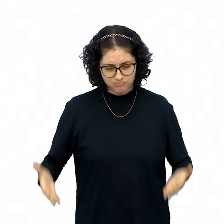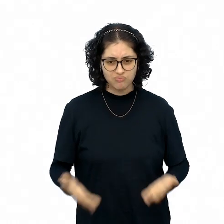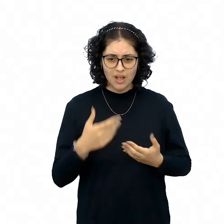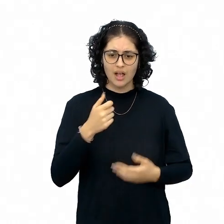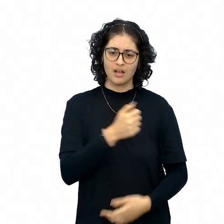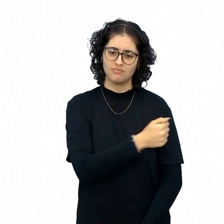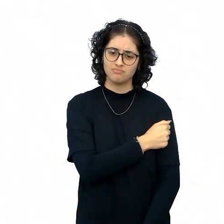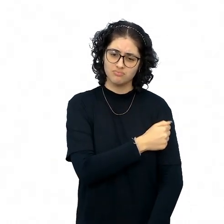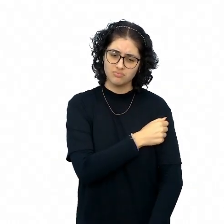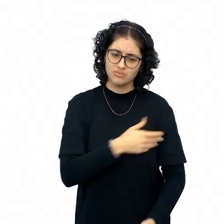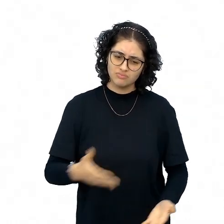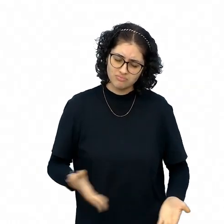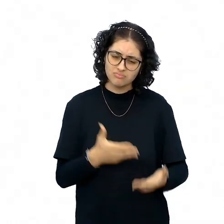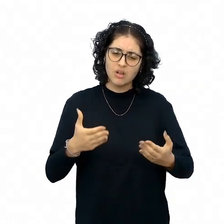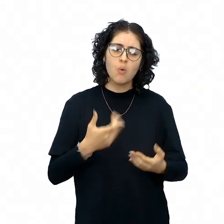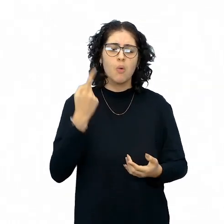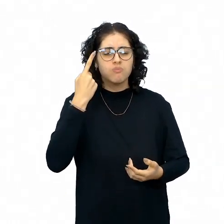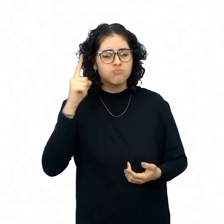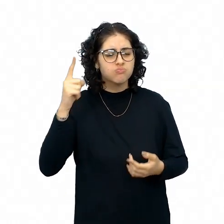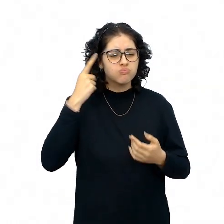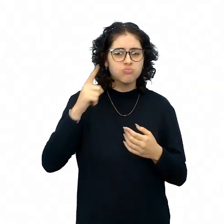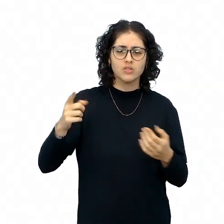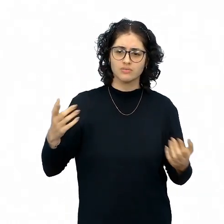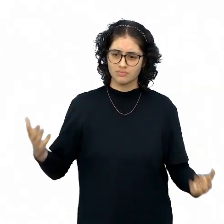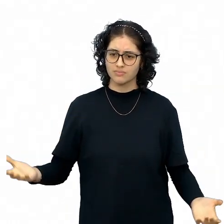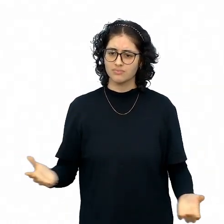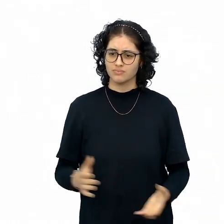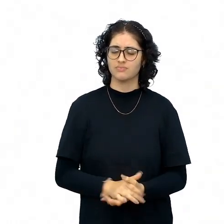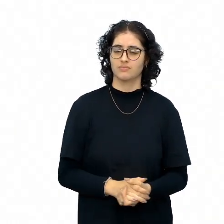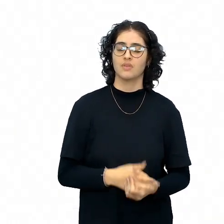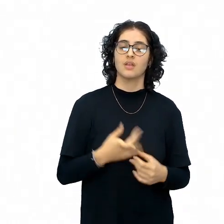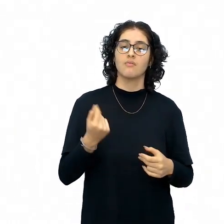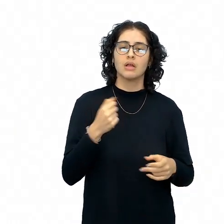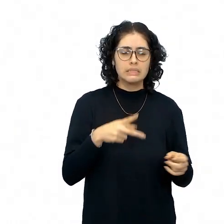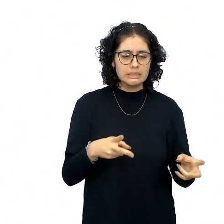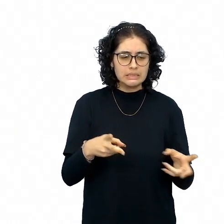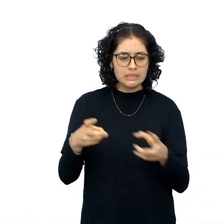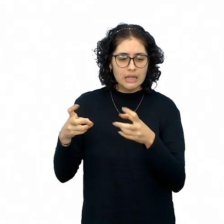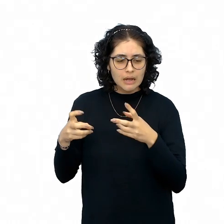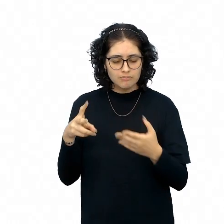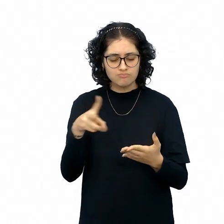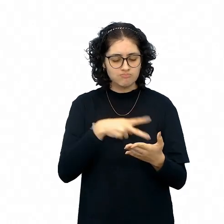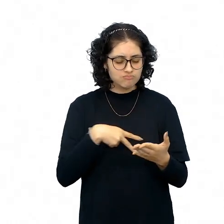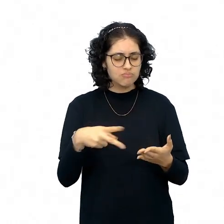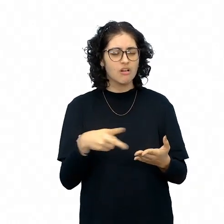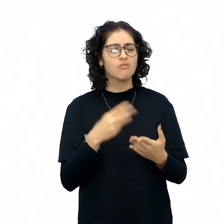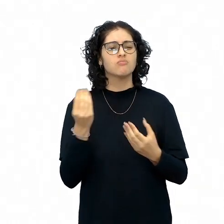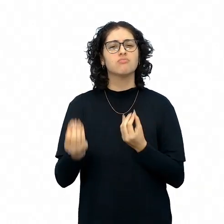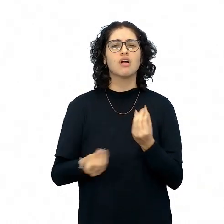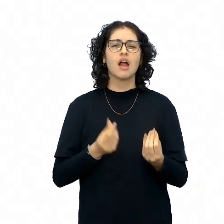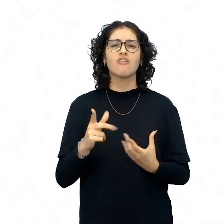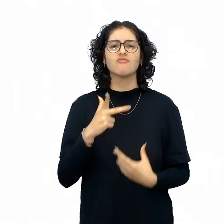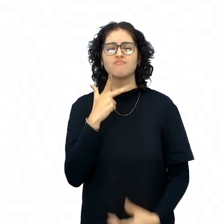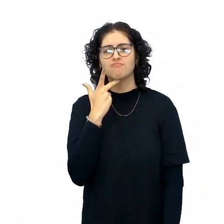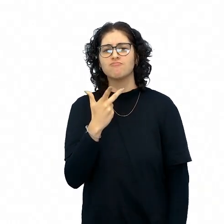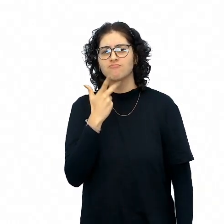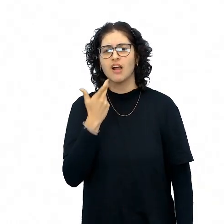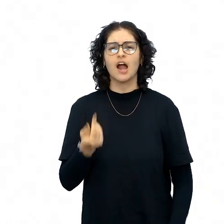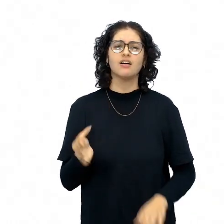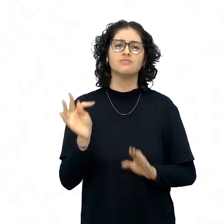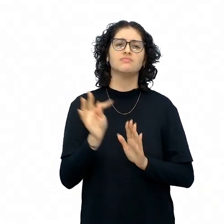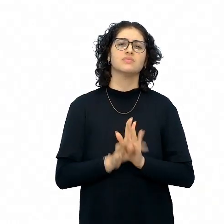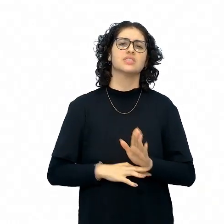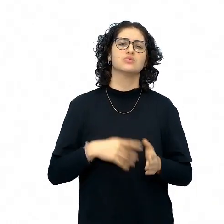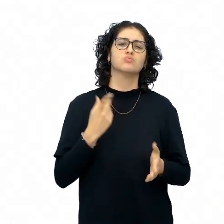texto, façam aí, análises em relação a esse título, do que esse texto vai falar, não é? O que